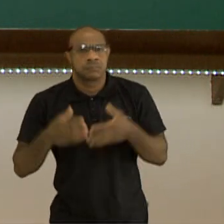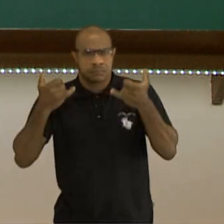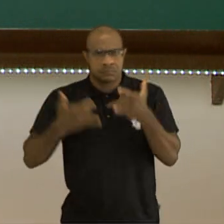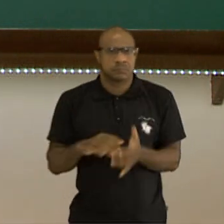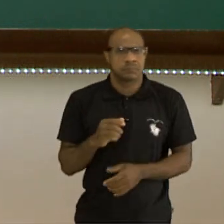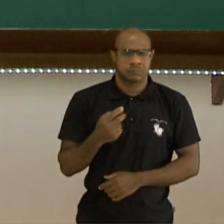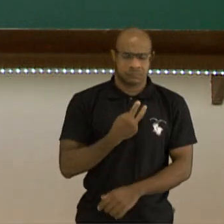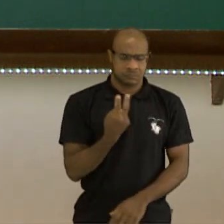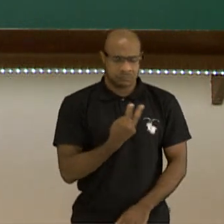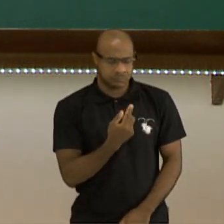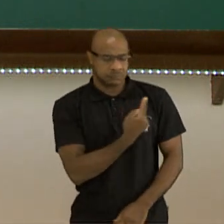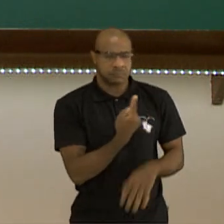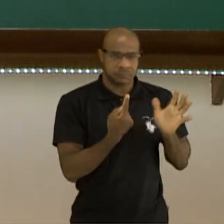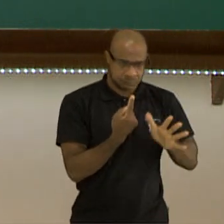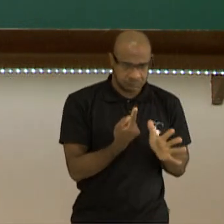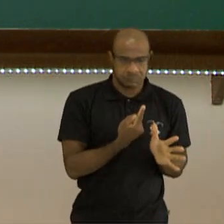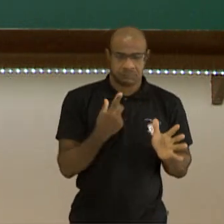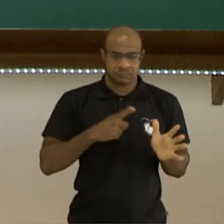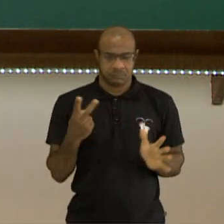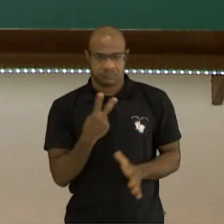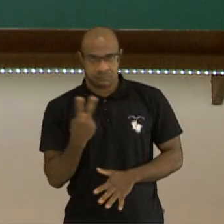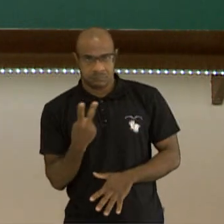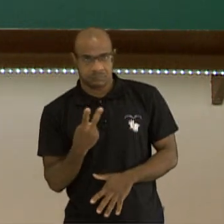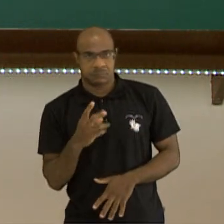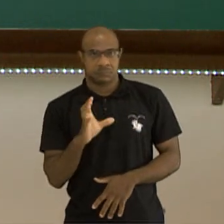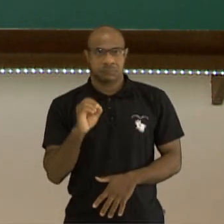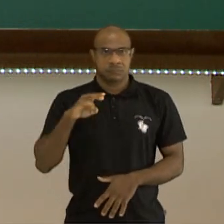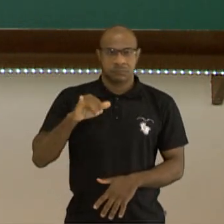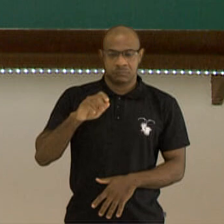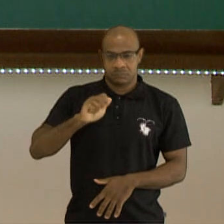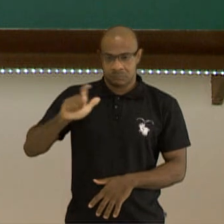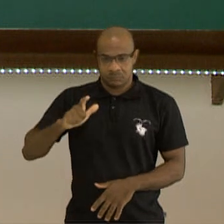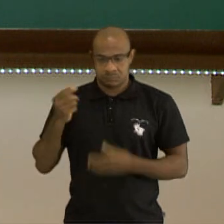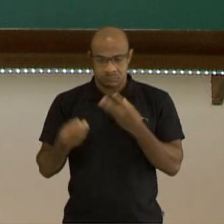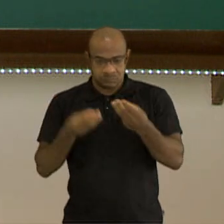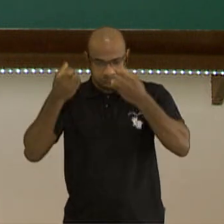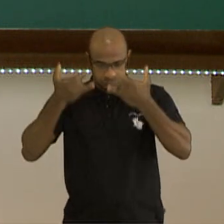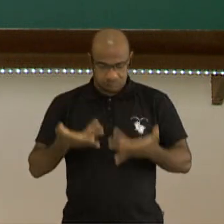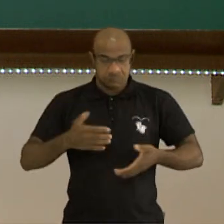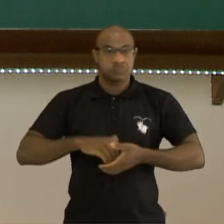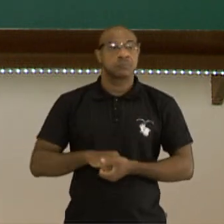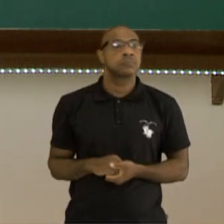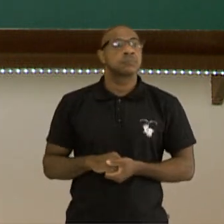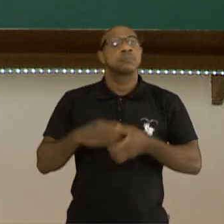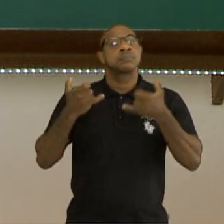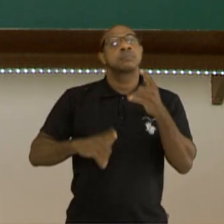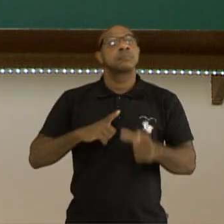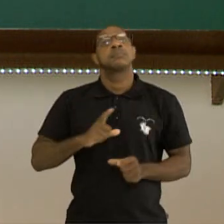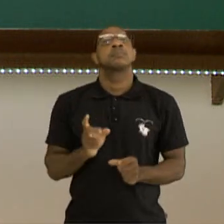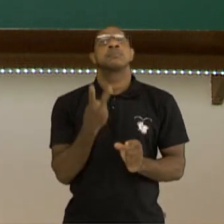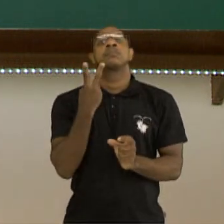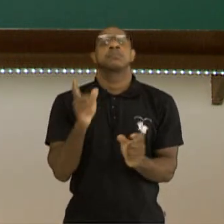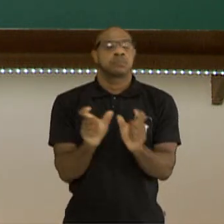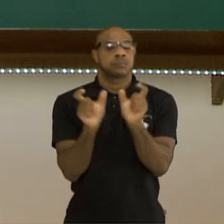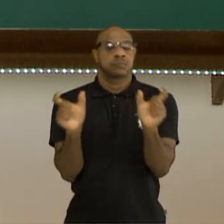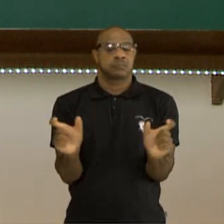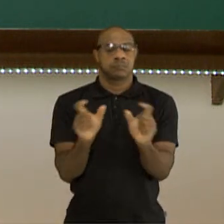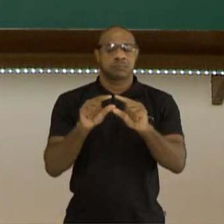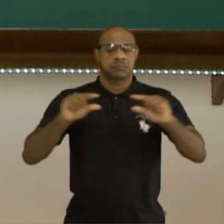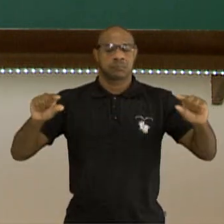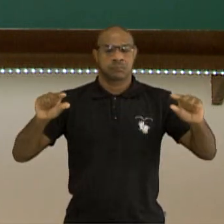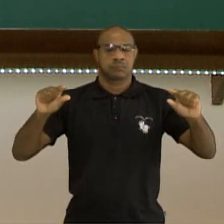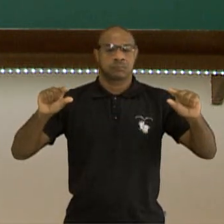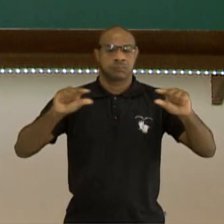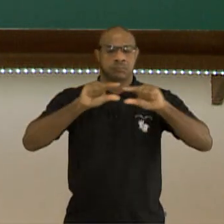da primeira, temos a segunda, em breve veremos a terceira. A gente vai falar sempre de duas frases. E nessas